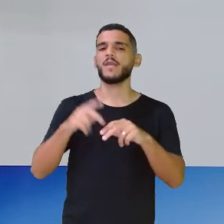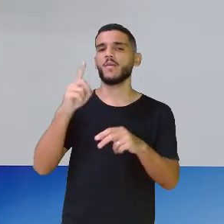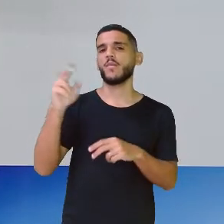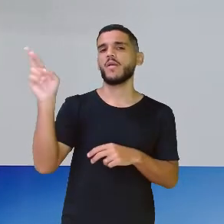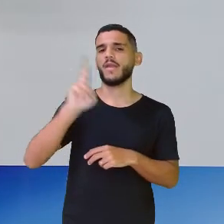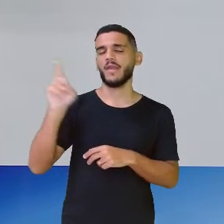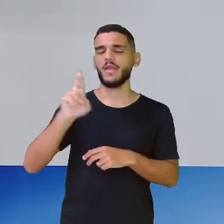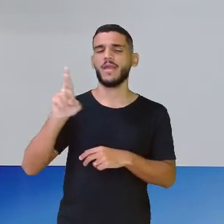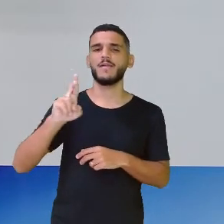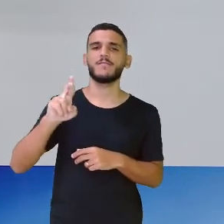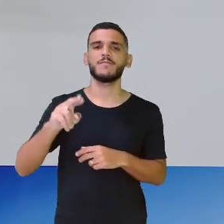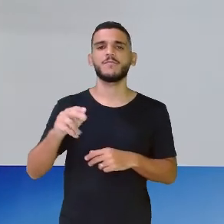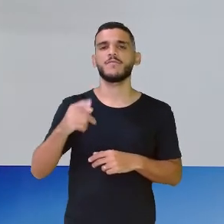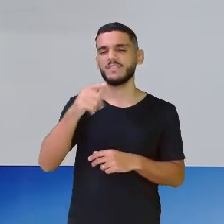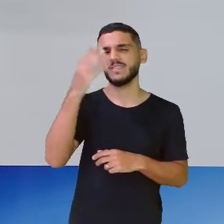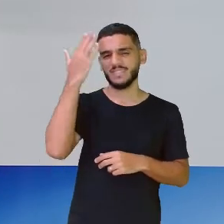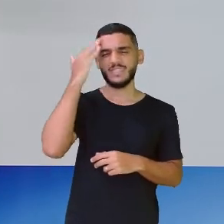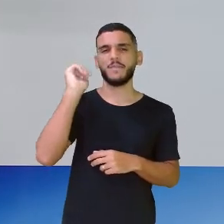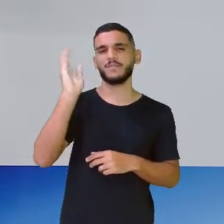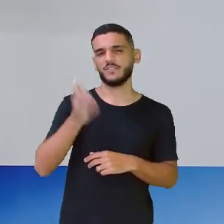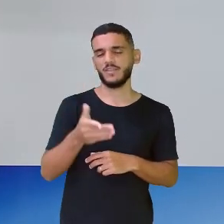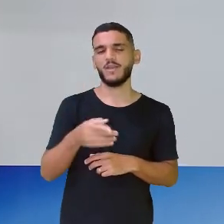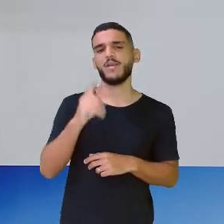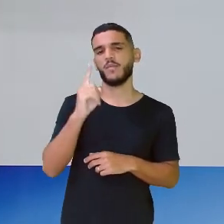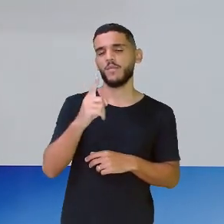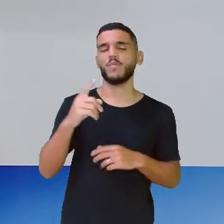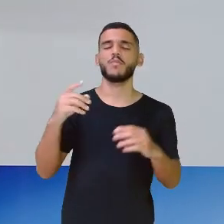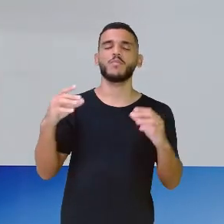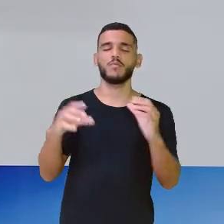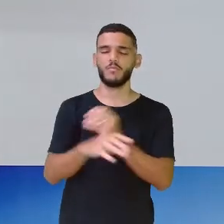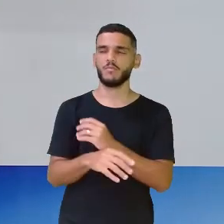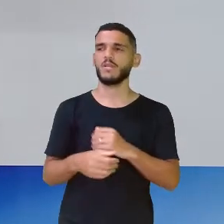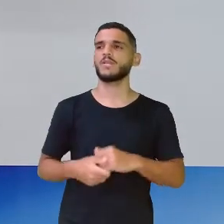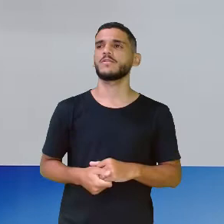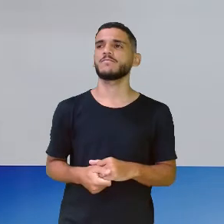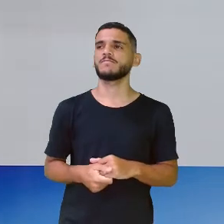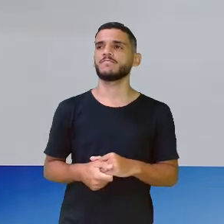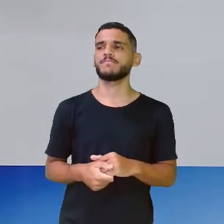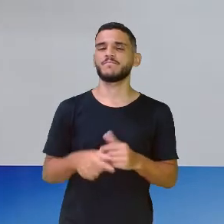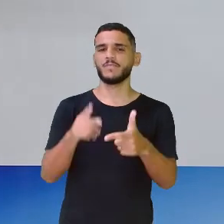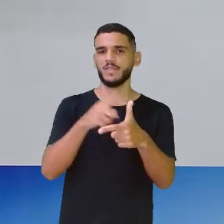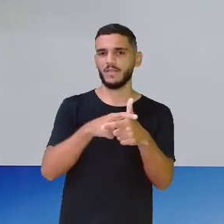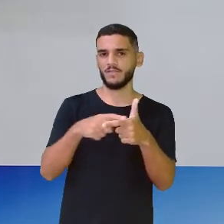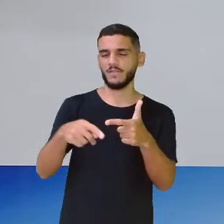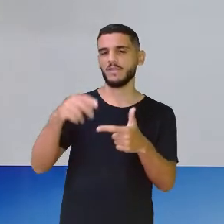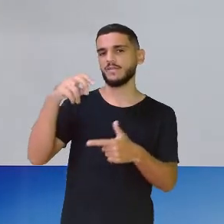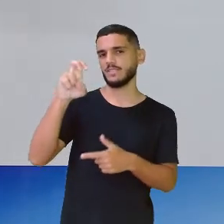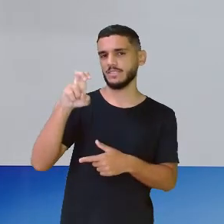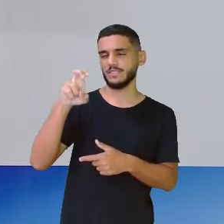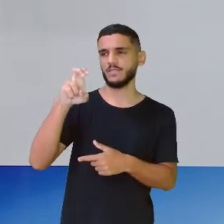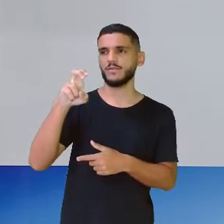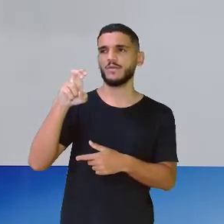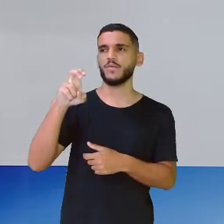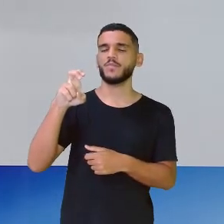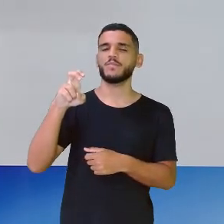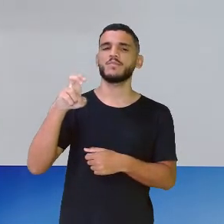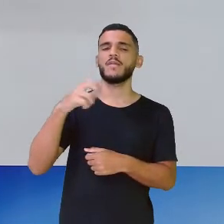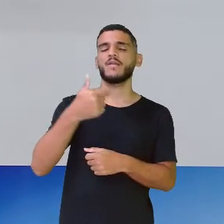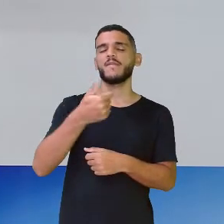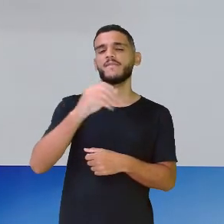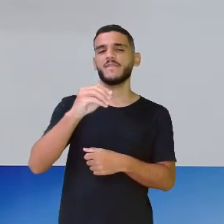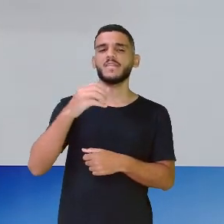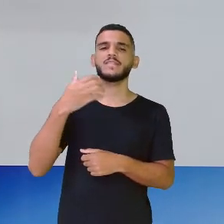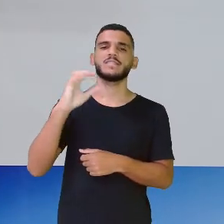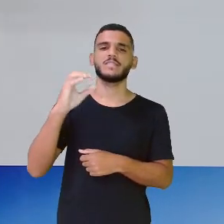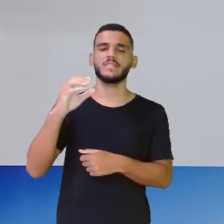é um inteiro. Tranquilo até aí? Dividir em 5 partes esse real, 20